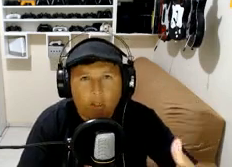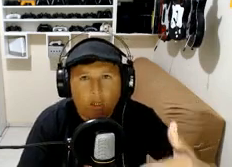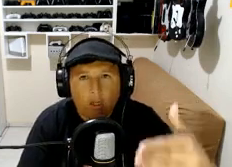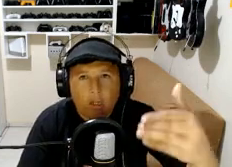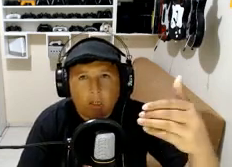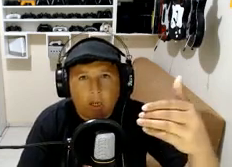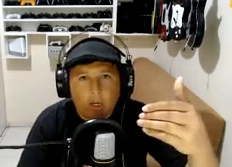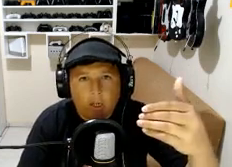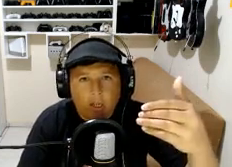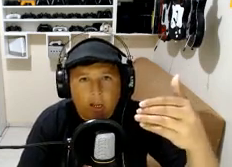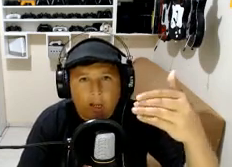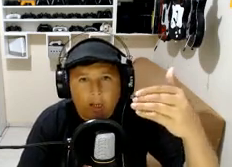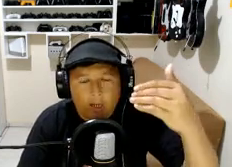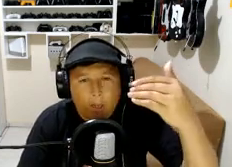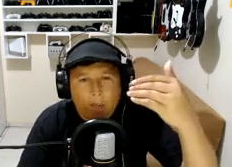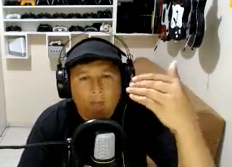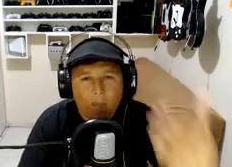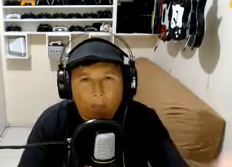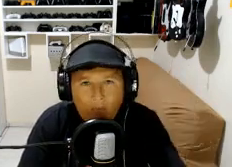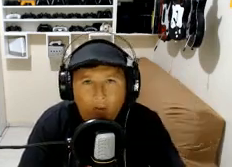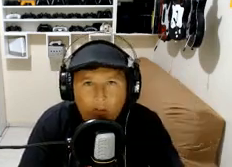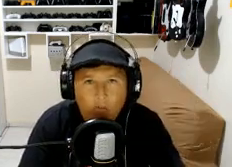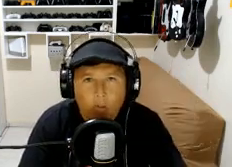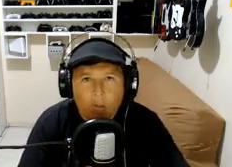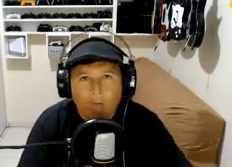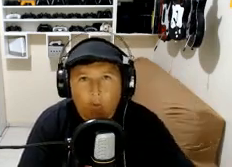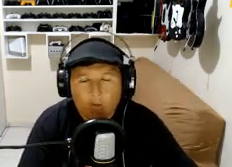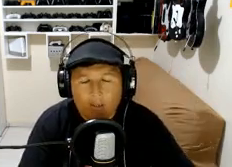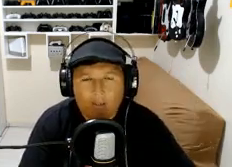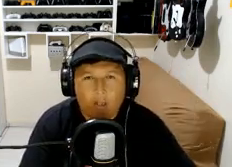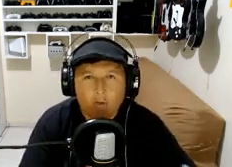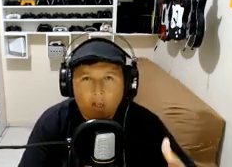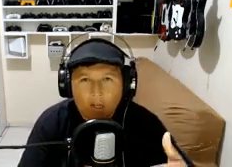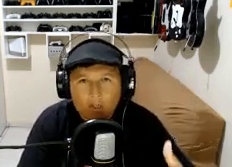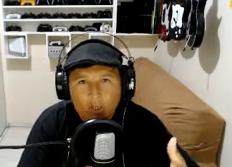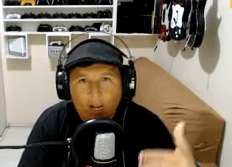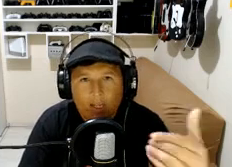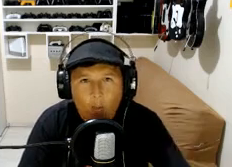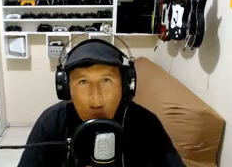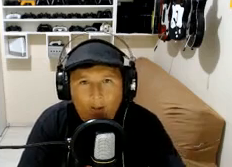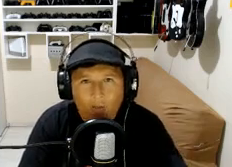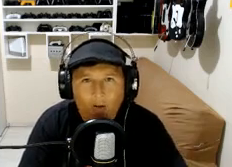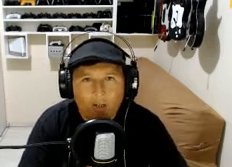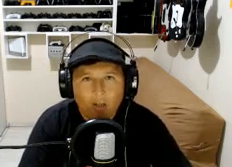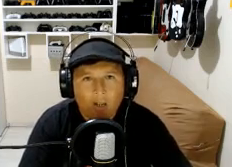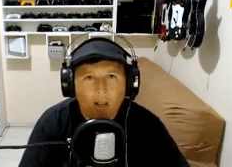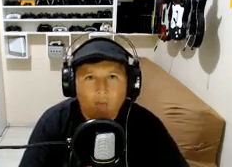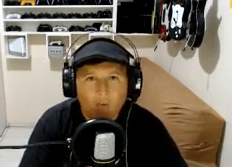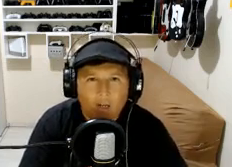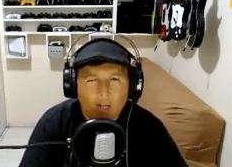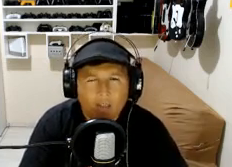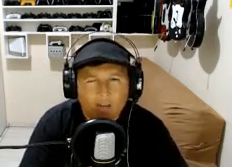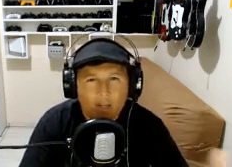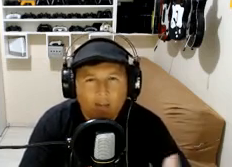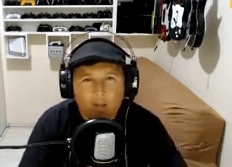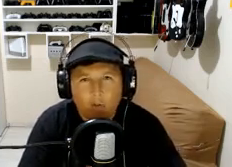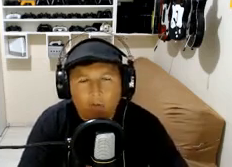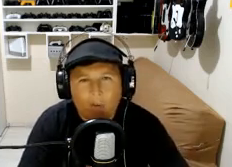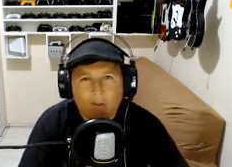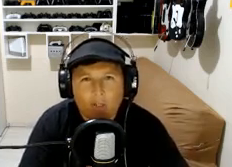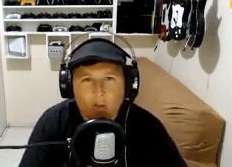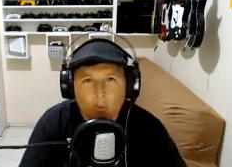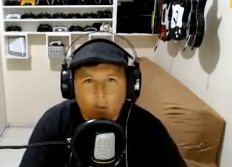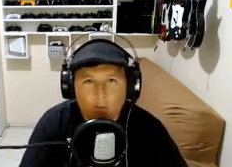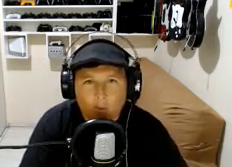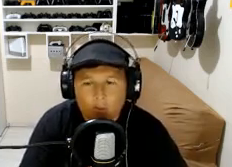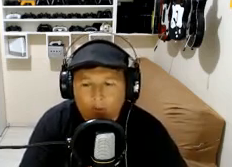Moisés, que prevendo o que estava acontecendo, já na quarta-feira, na terça-noite, havia